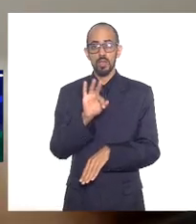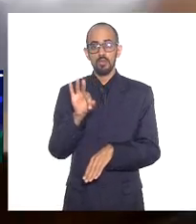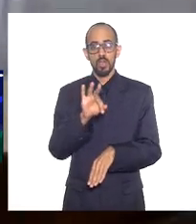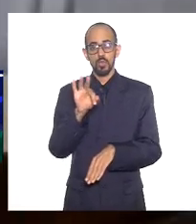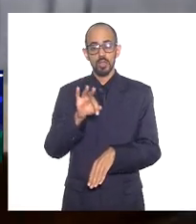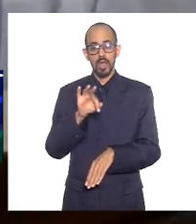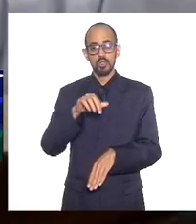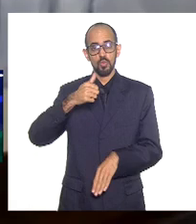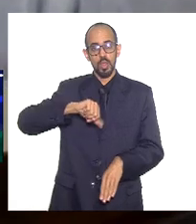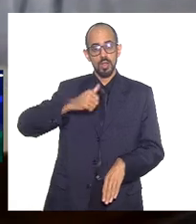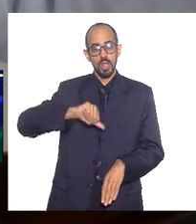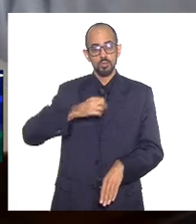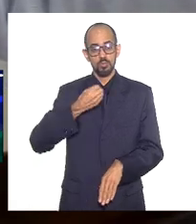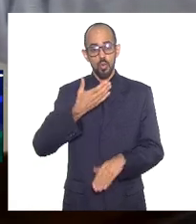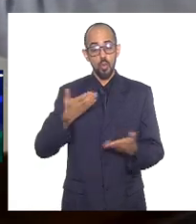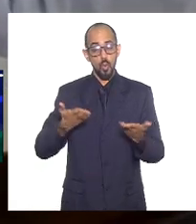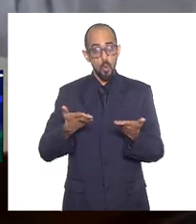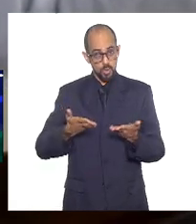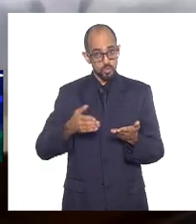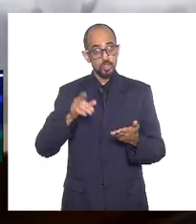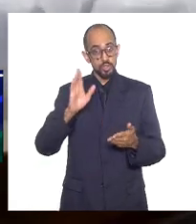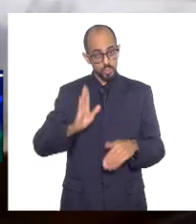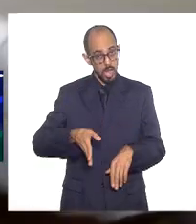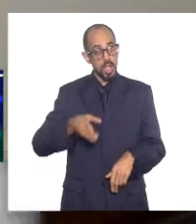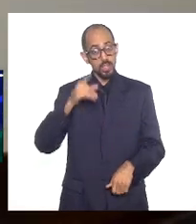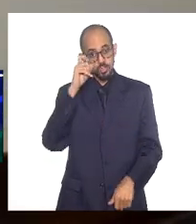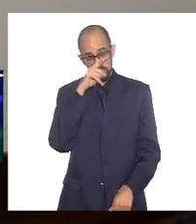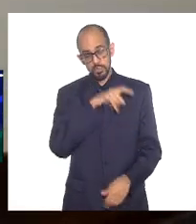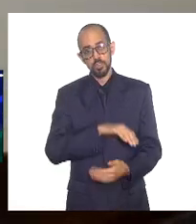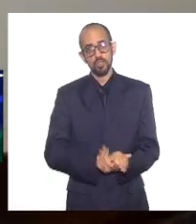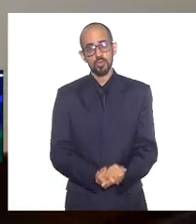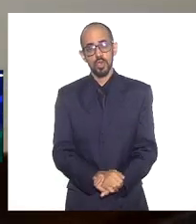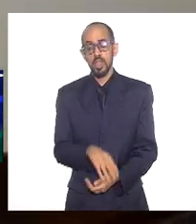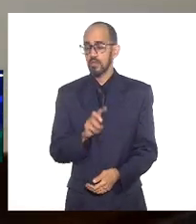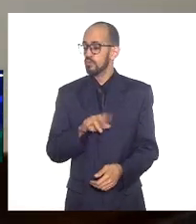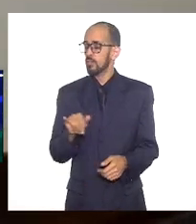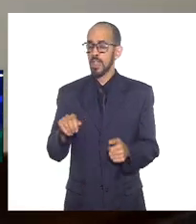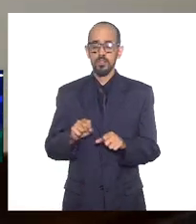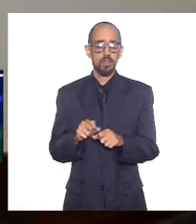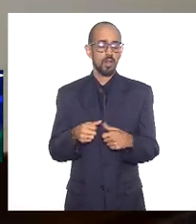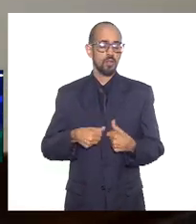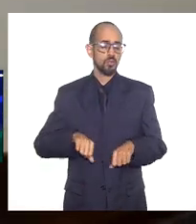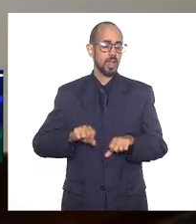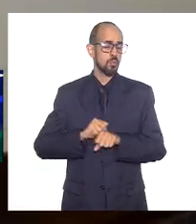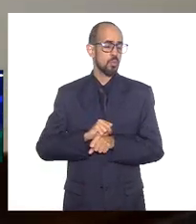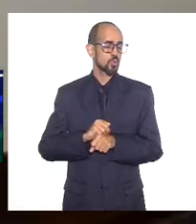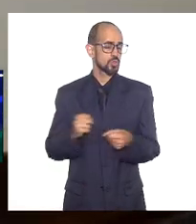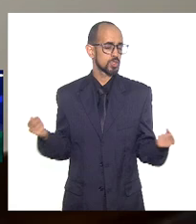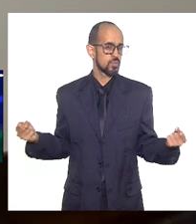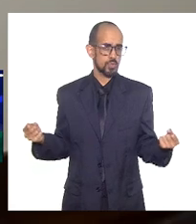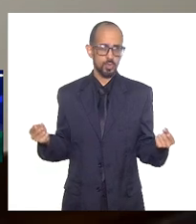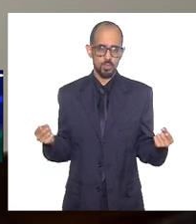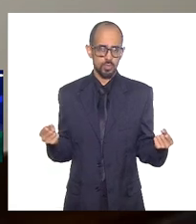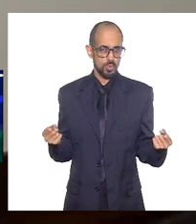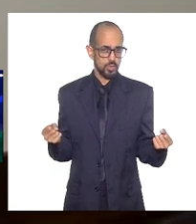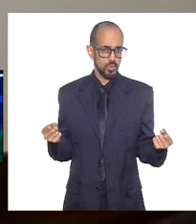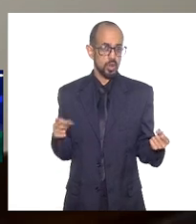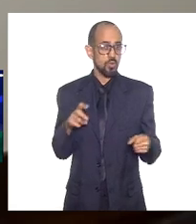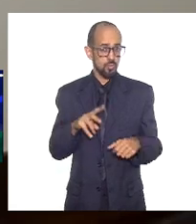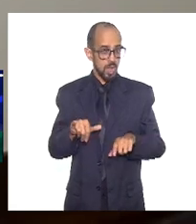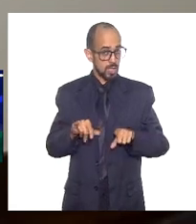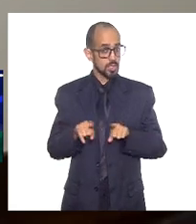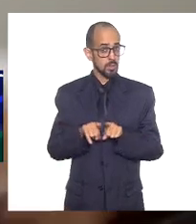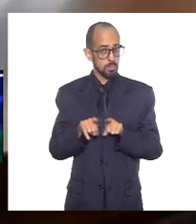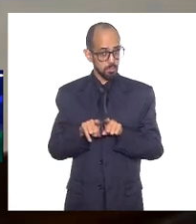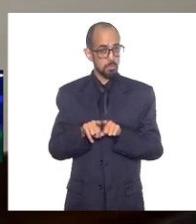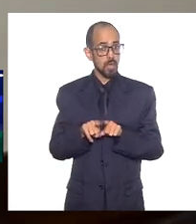qualificada. Hoje já é muito difícil, hoje já é dificílimo. Vai se tornar praticamente impossível. Isso vai, inclusive,